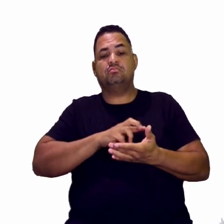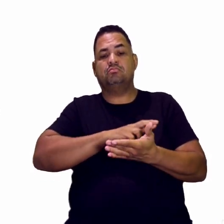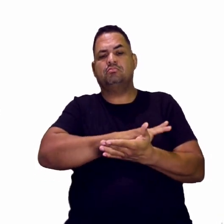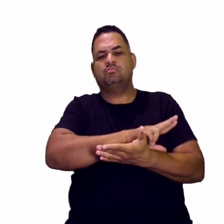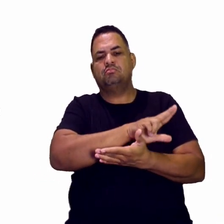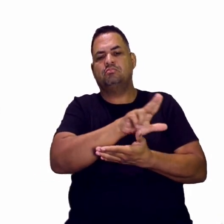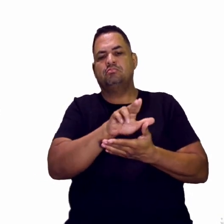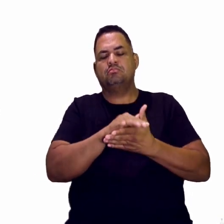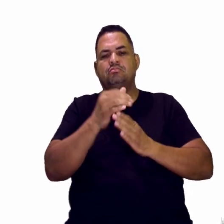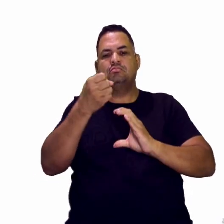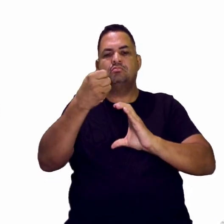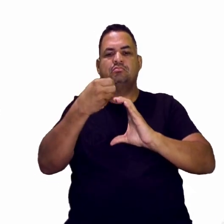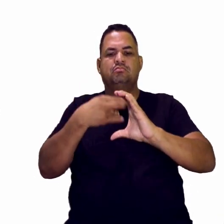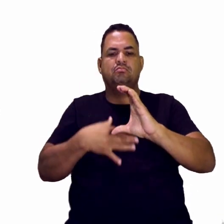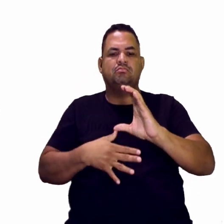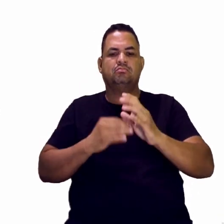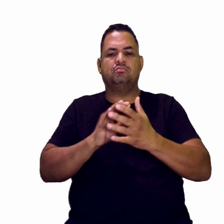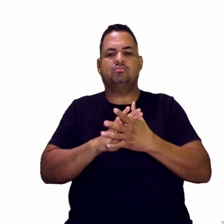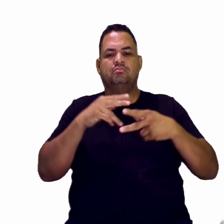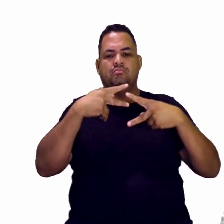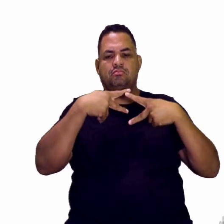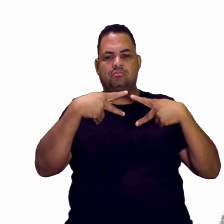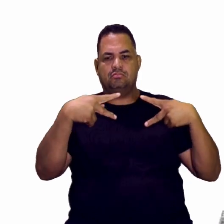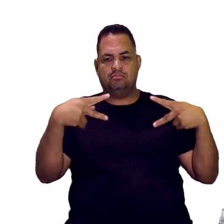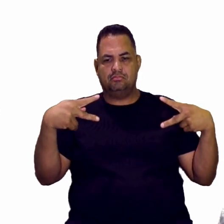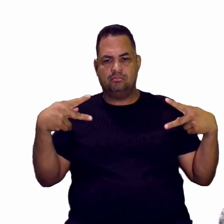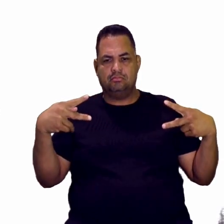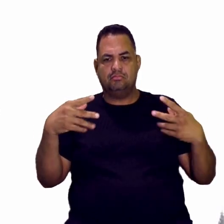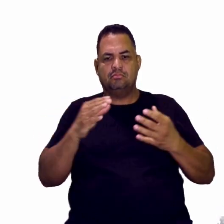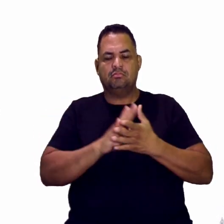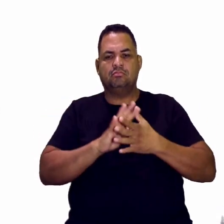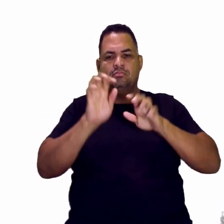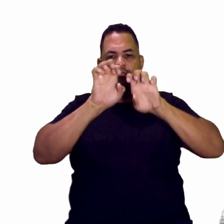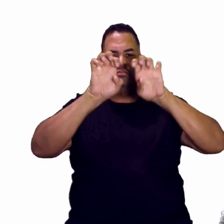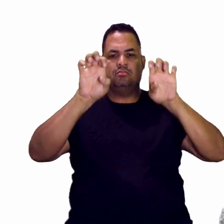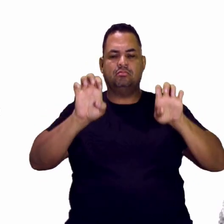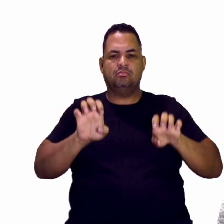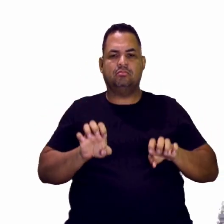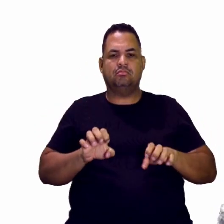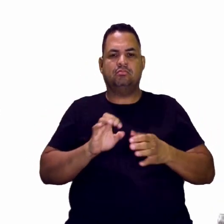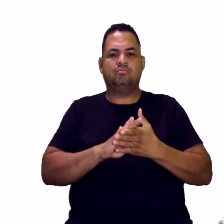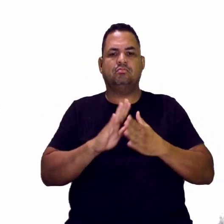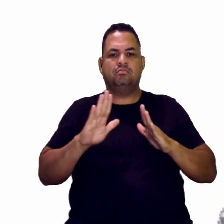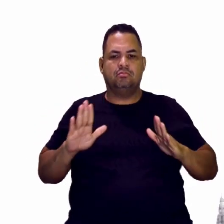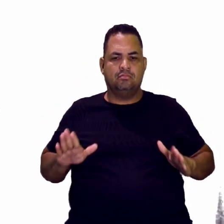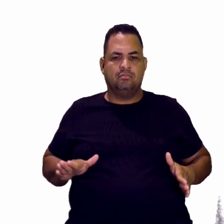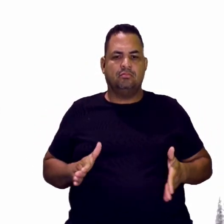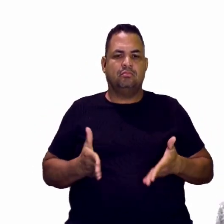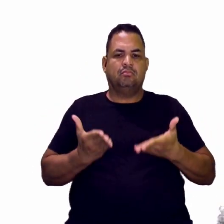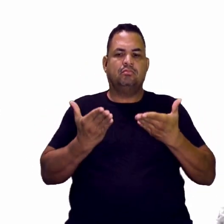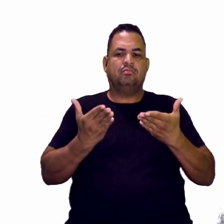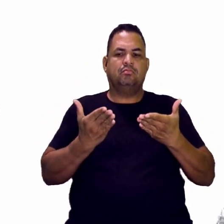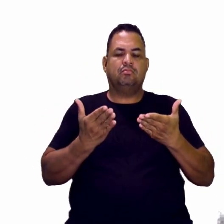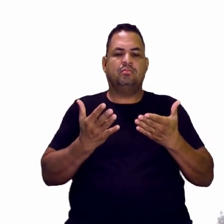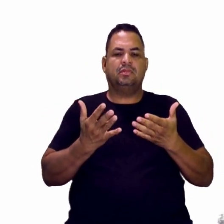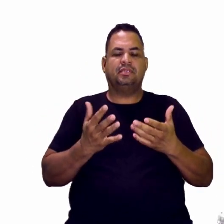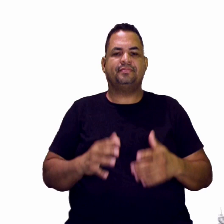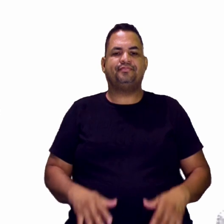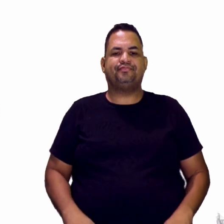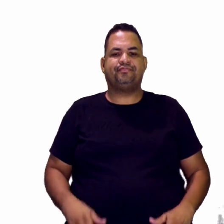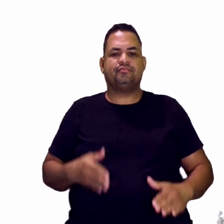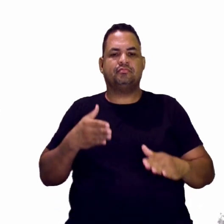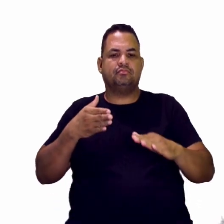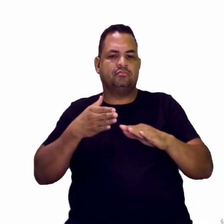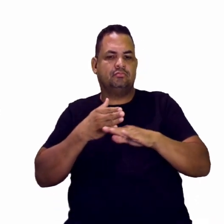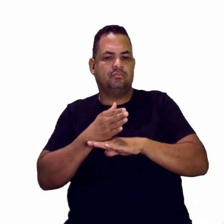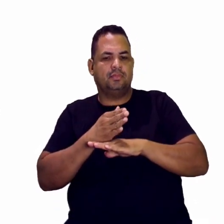na membrana, como algumas proteínas, como algumas estruturas que vão promover a